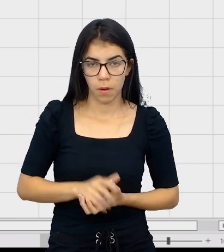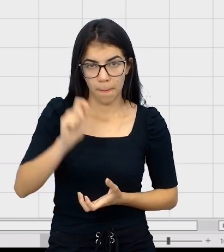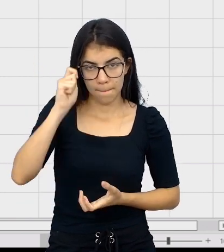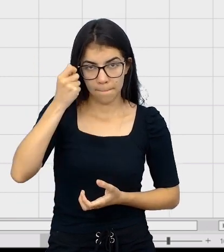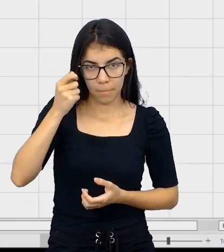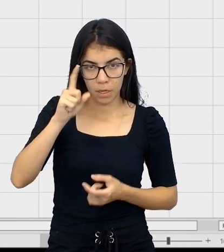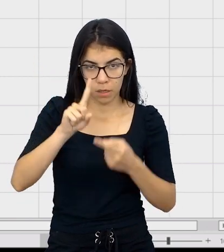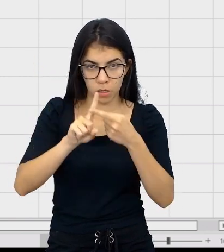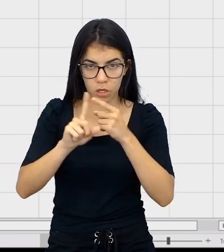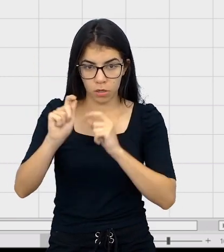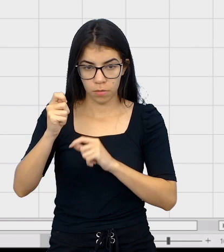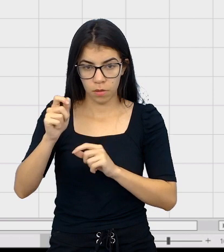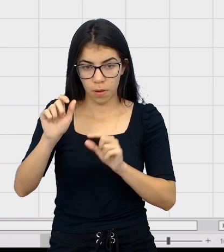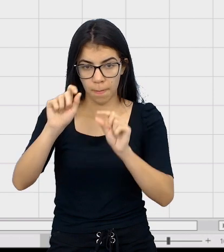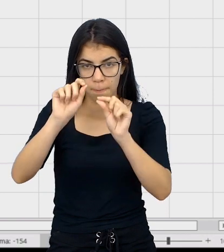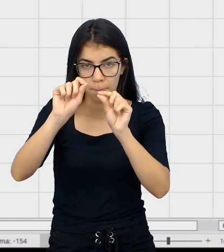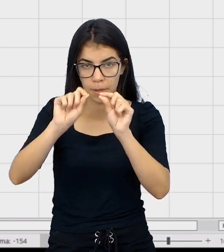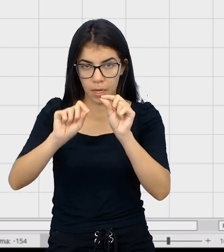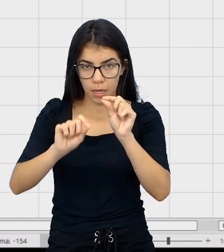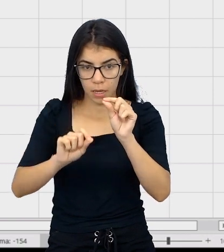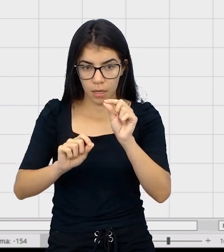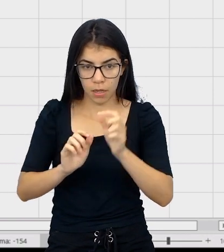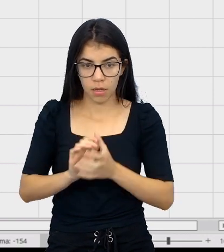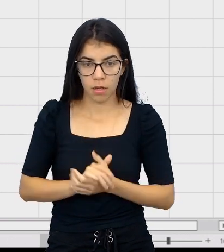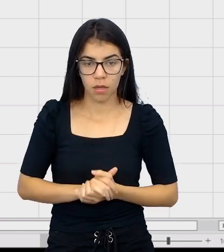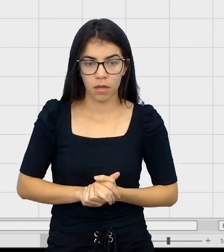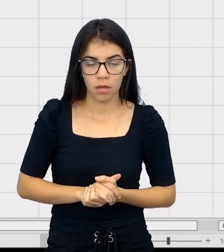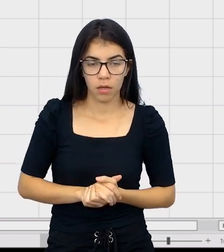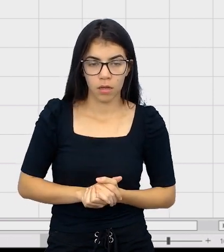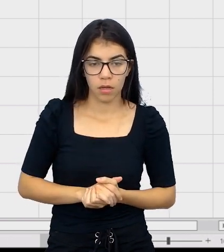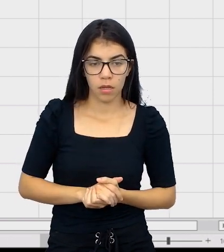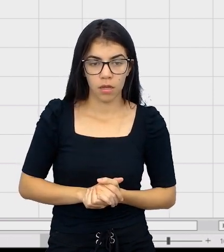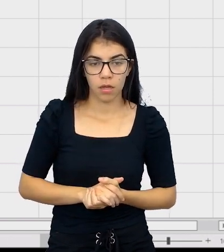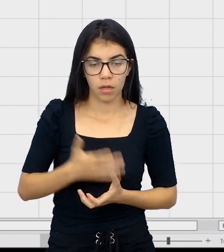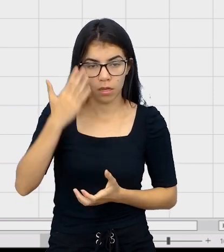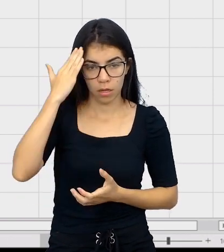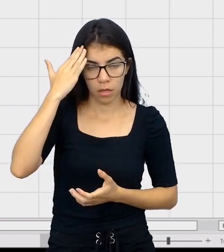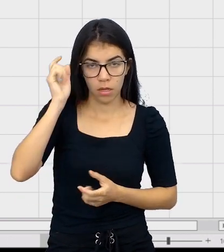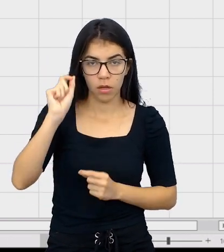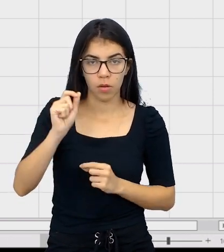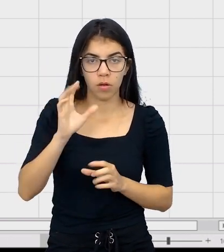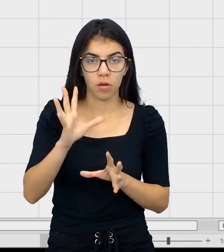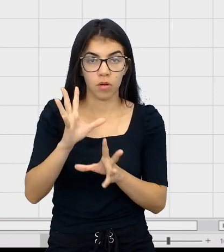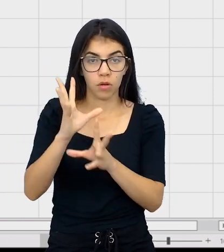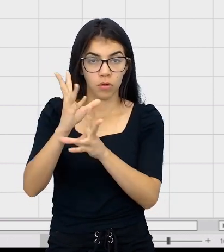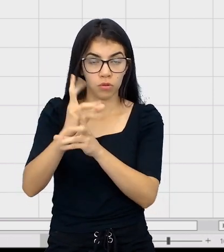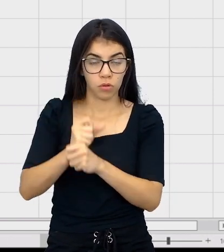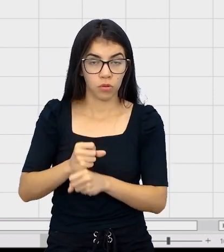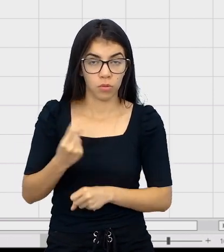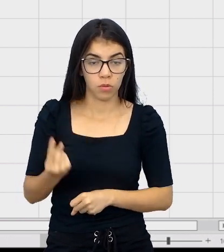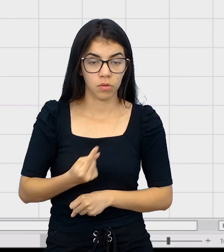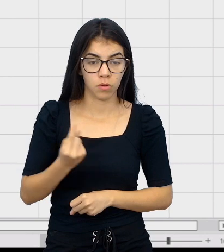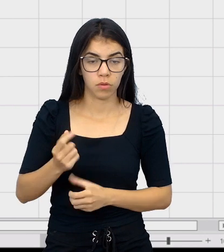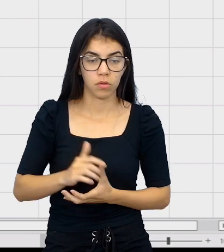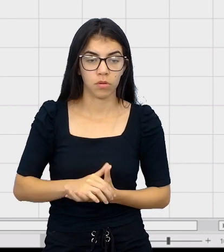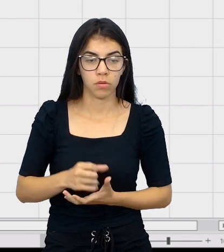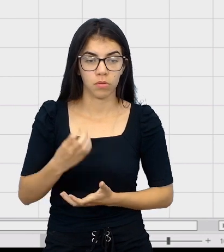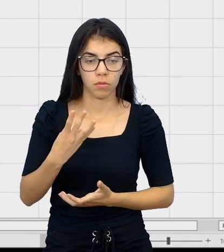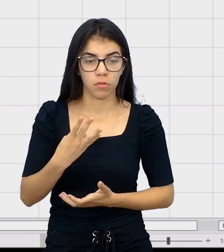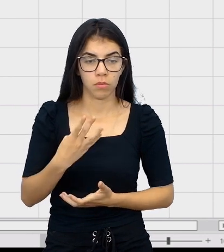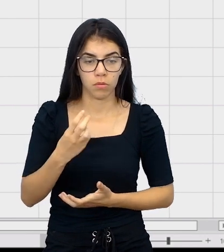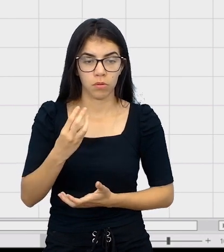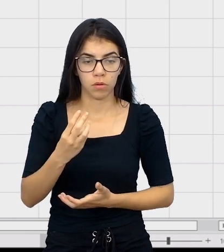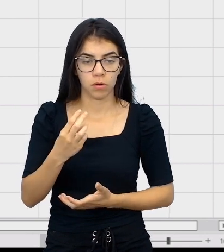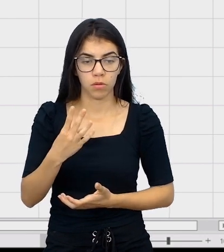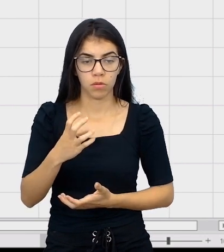e puxo o mouse. E ele já vem, ó. Ele vai e fez as entender que ele fórmulas vai pra calcular mim, a ó. média toda, Faz o né? do 4, do 5, ó, do 6. Já fez tudo,